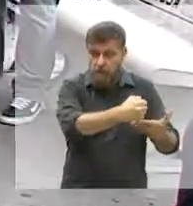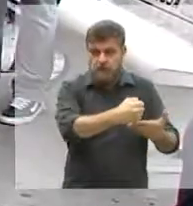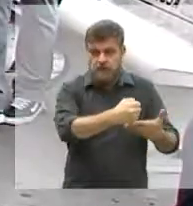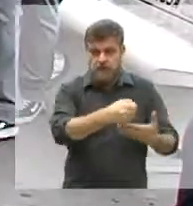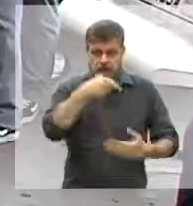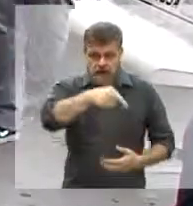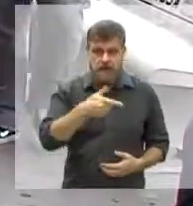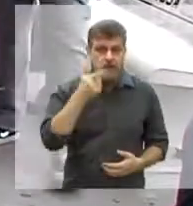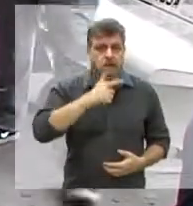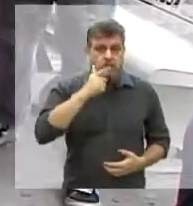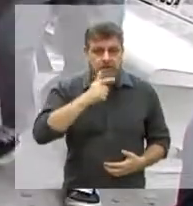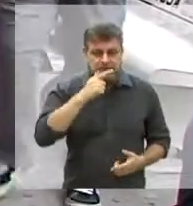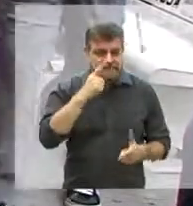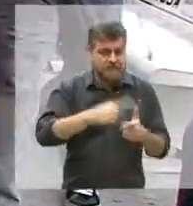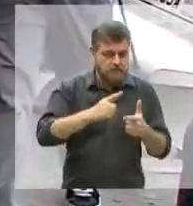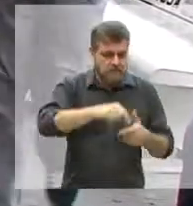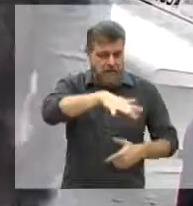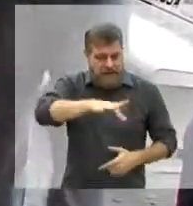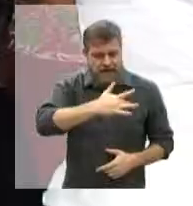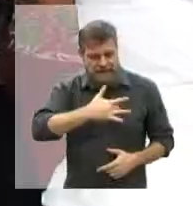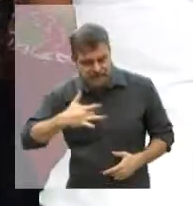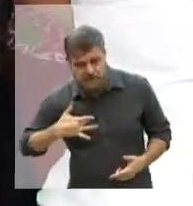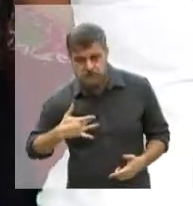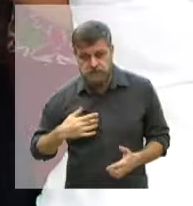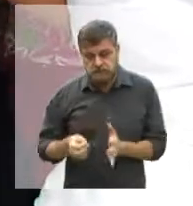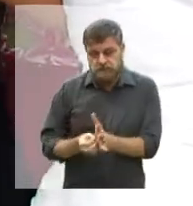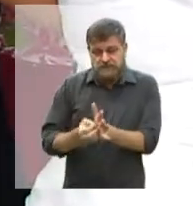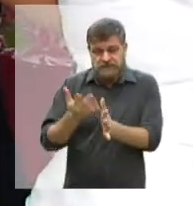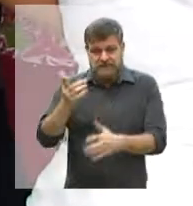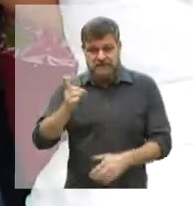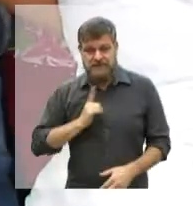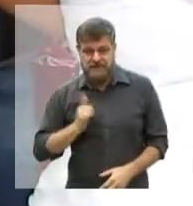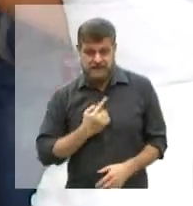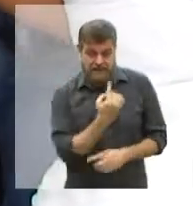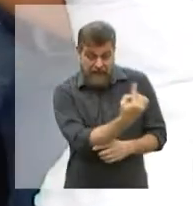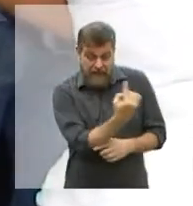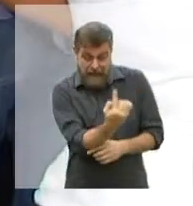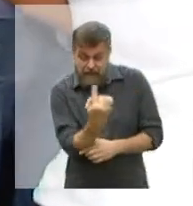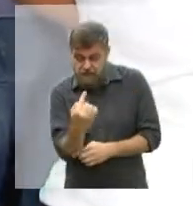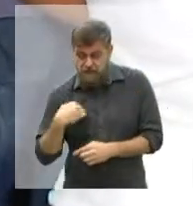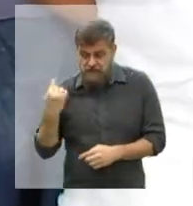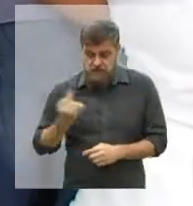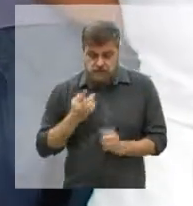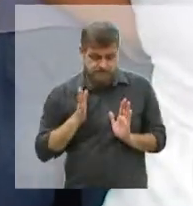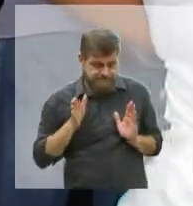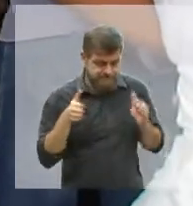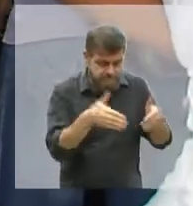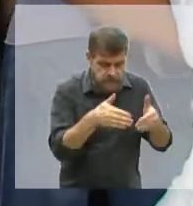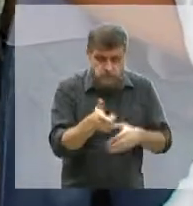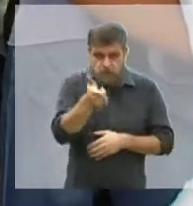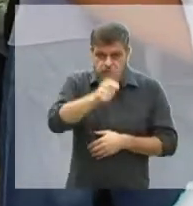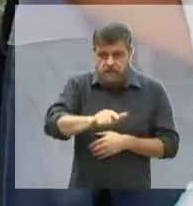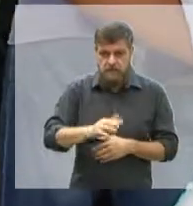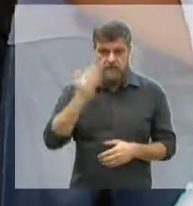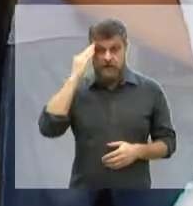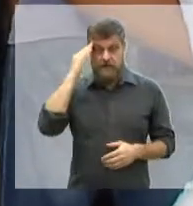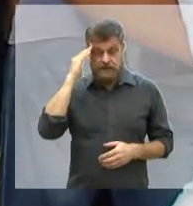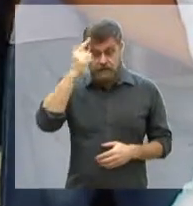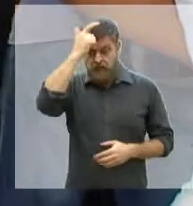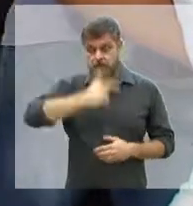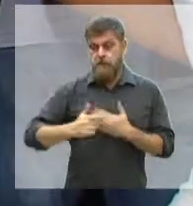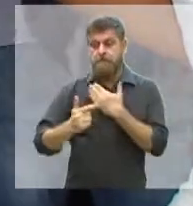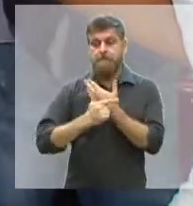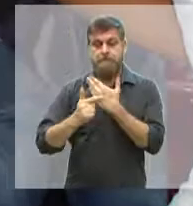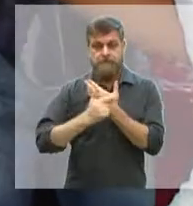poder enfrentar as questões, né? Muitas vezes são demandas de ordem individual e aí nesse sentido a gente inclusive novamente entende que o papel do vereador não